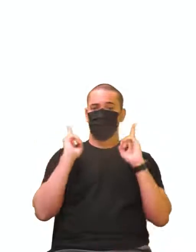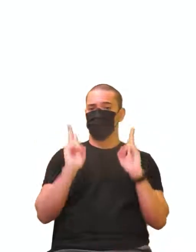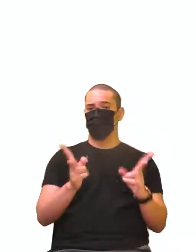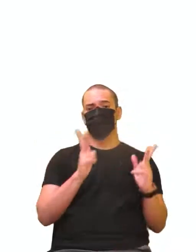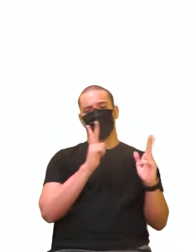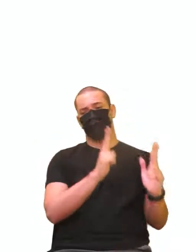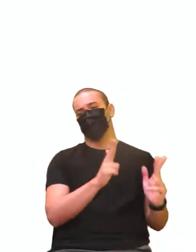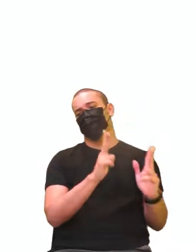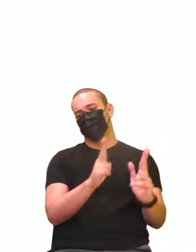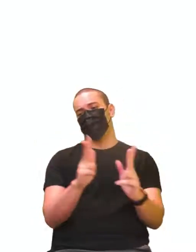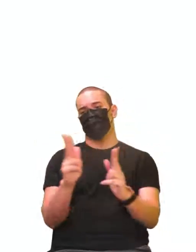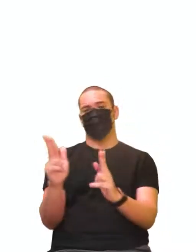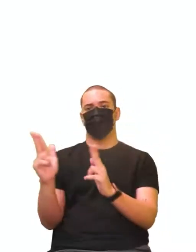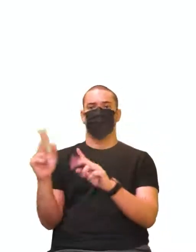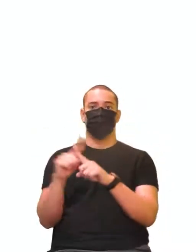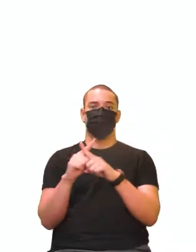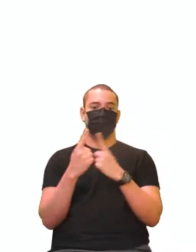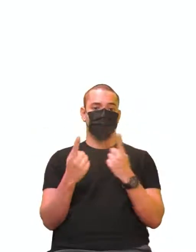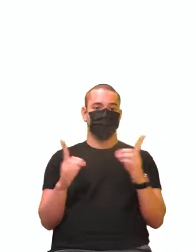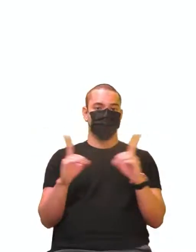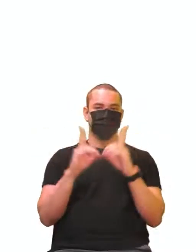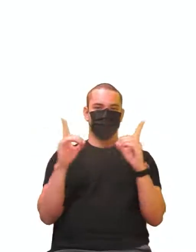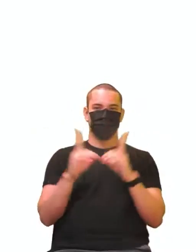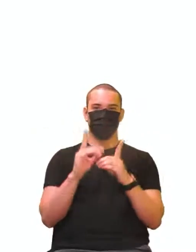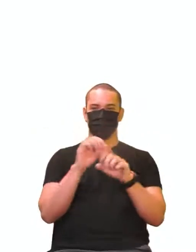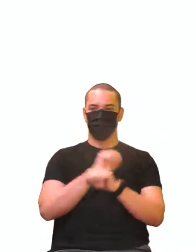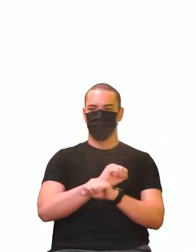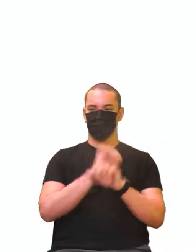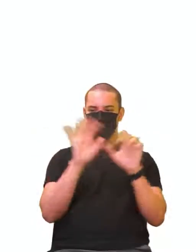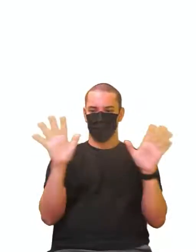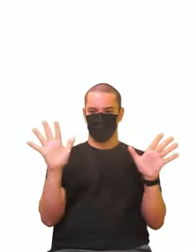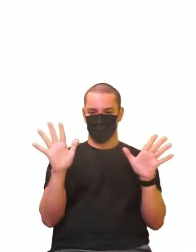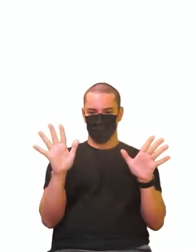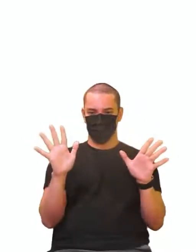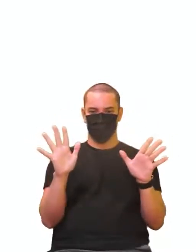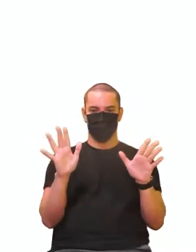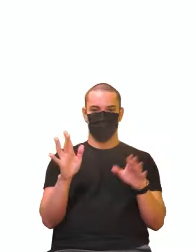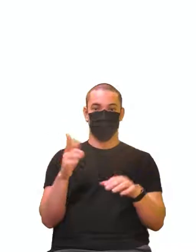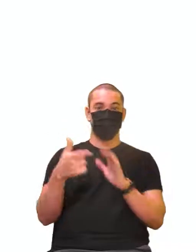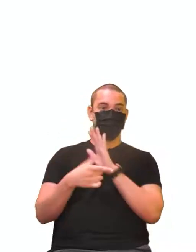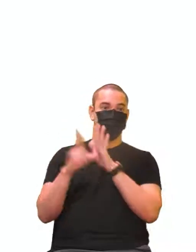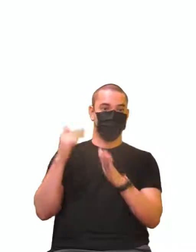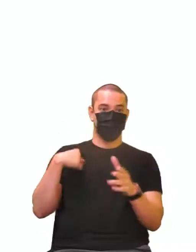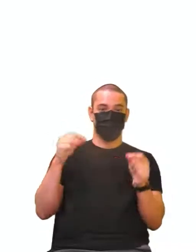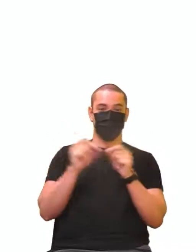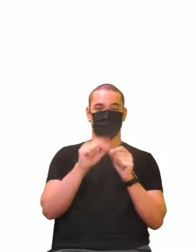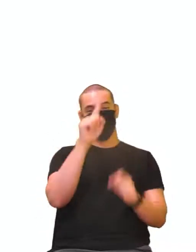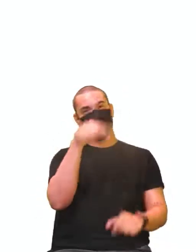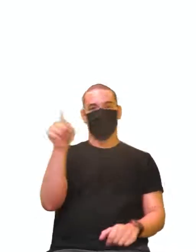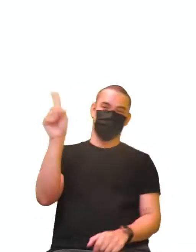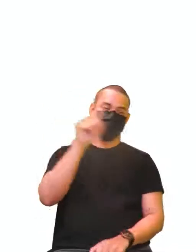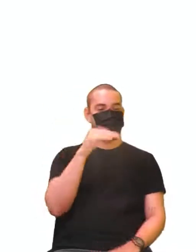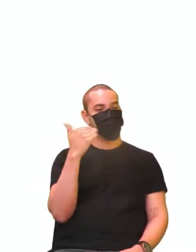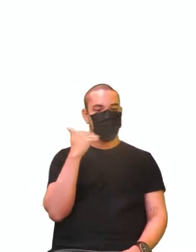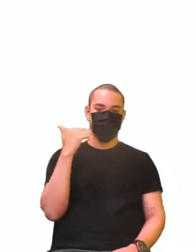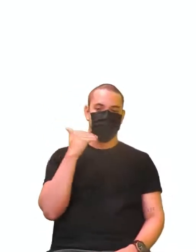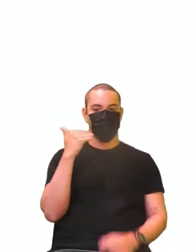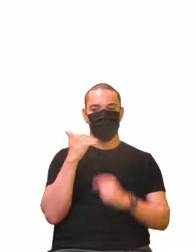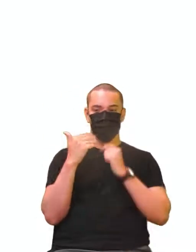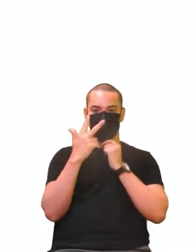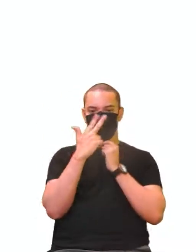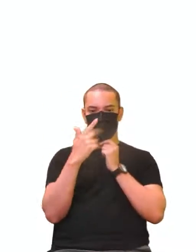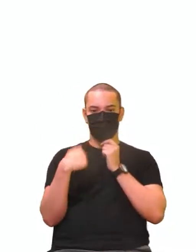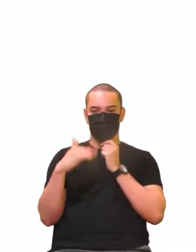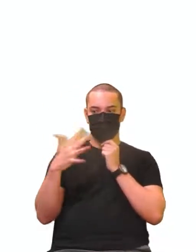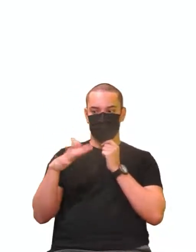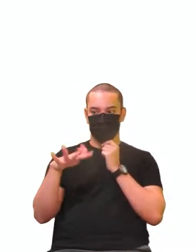coisa que a gente acabou de fazer, só que aqui está de uma forma mais didática, né? Mais apresentável. Naquela lá, eu parecia assim que... Né? Vai ser que eu estava